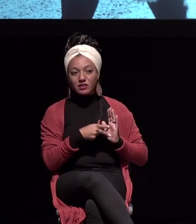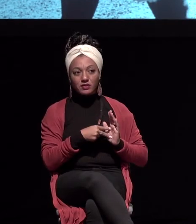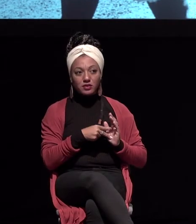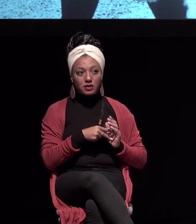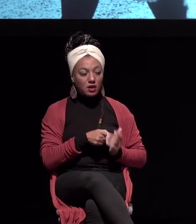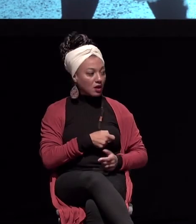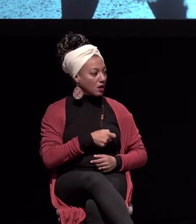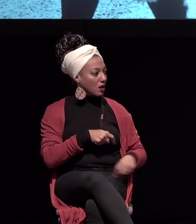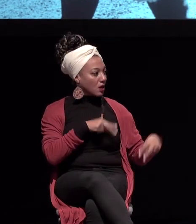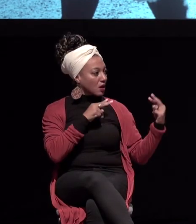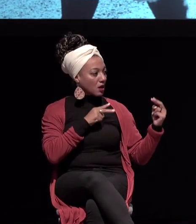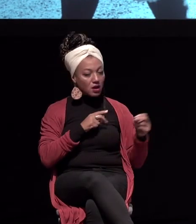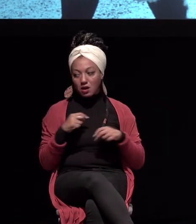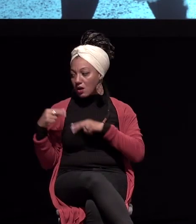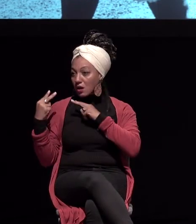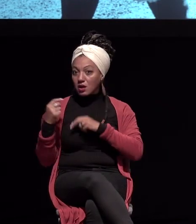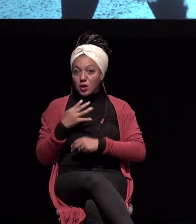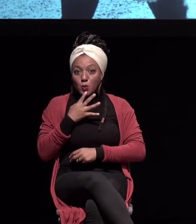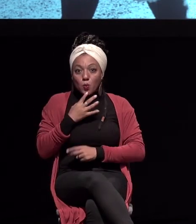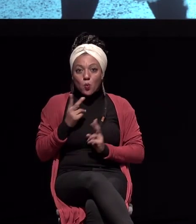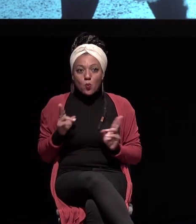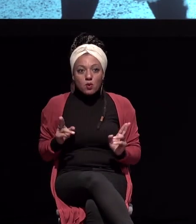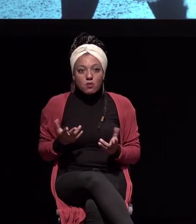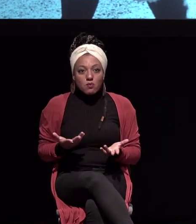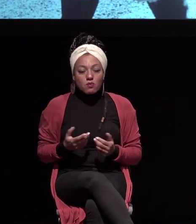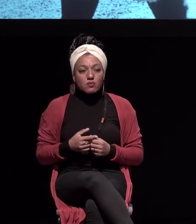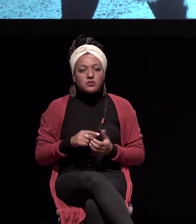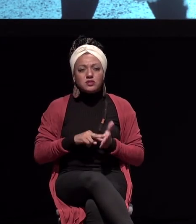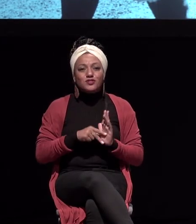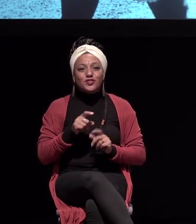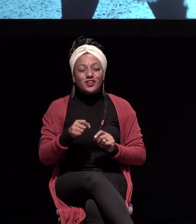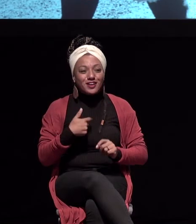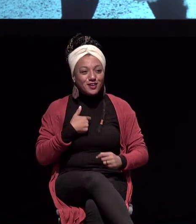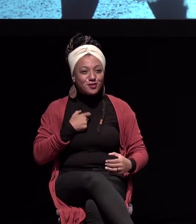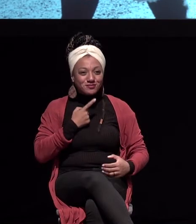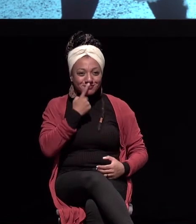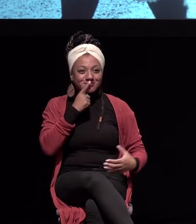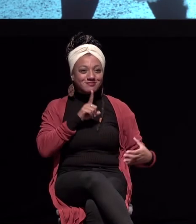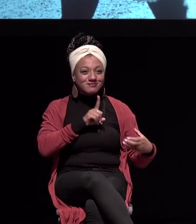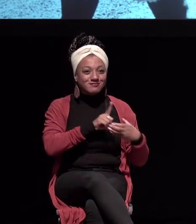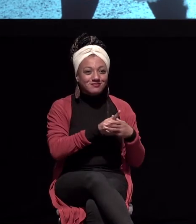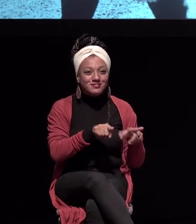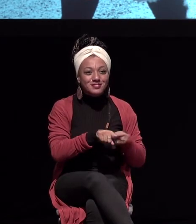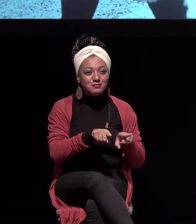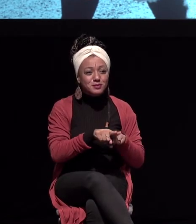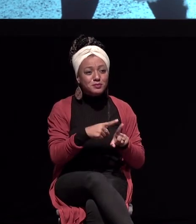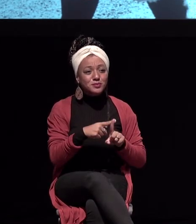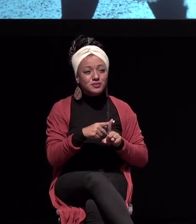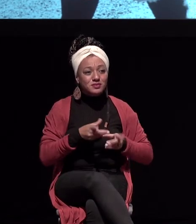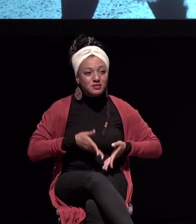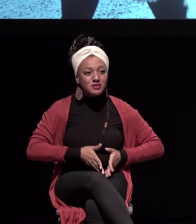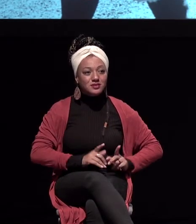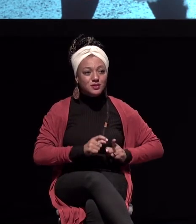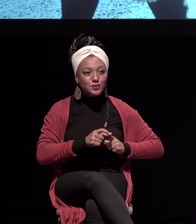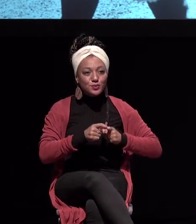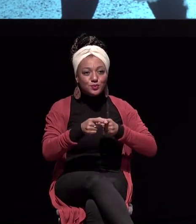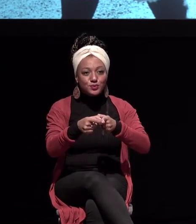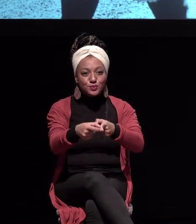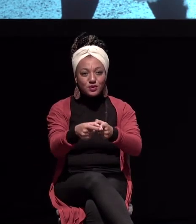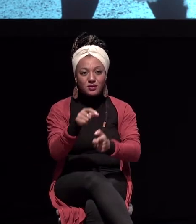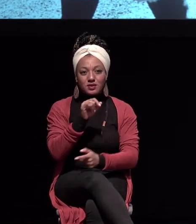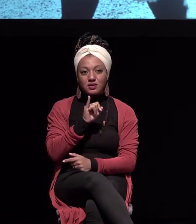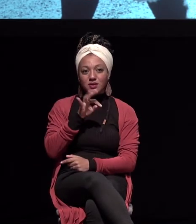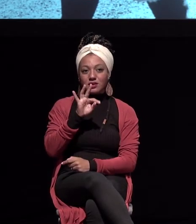me acolhiam. O que era mais fácil para mim é que eu sou disso que a gente chama de periferia.